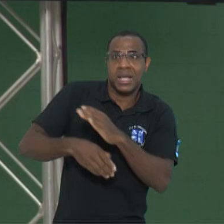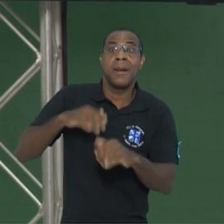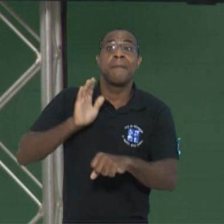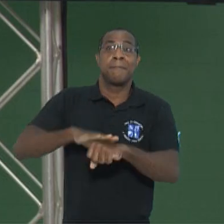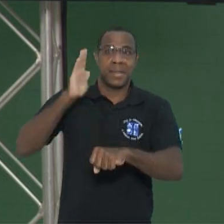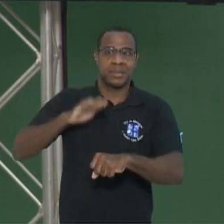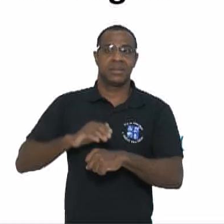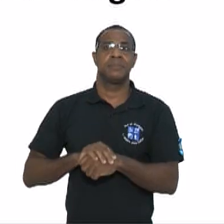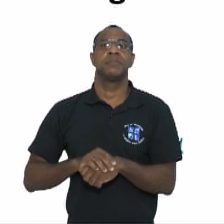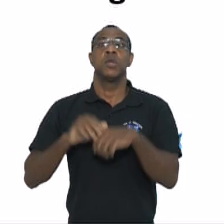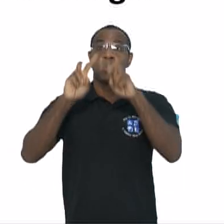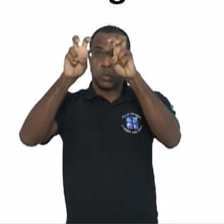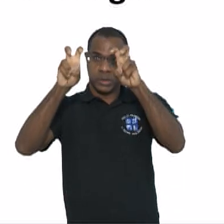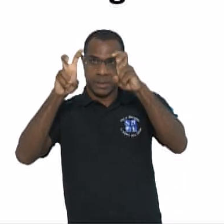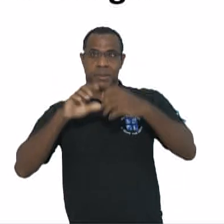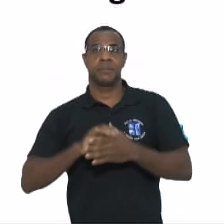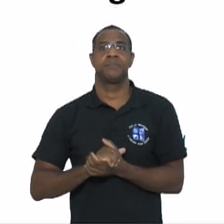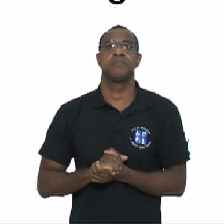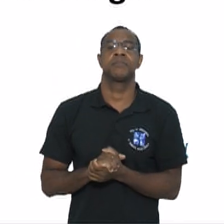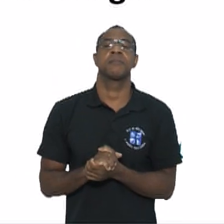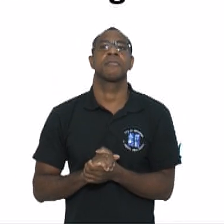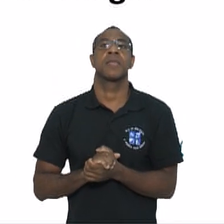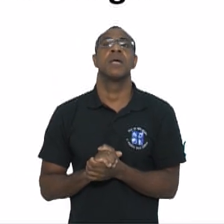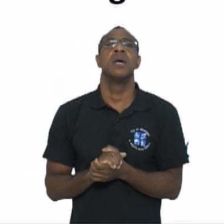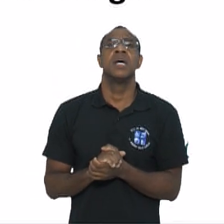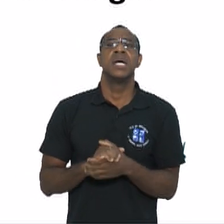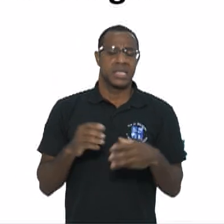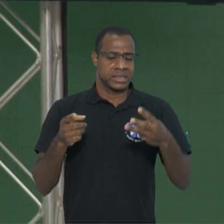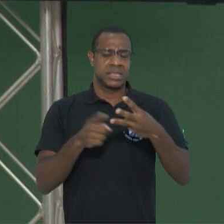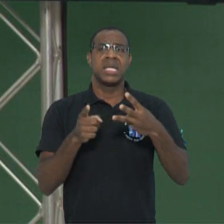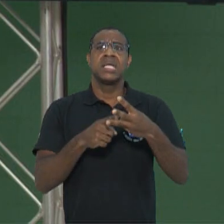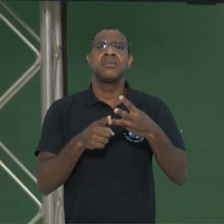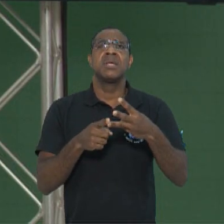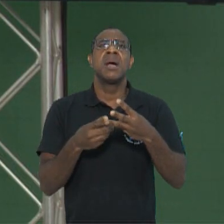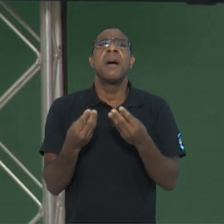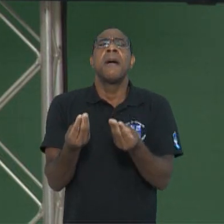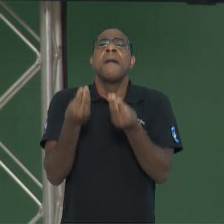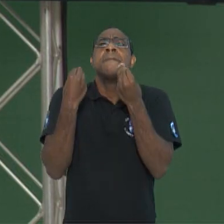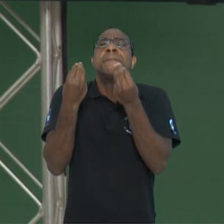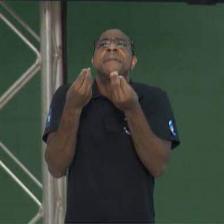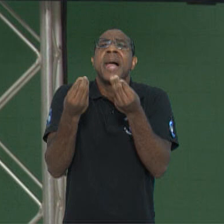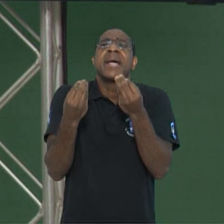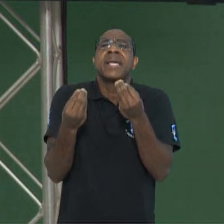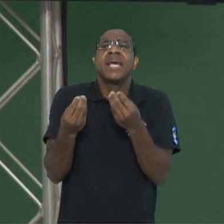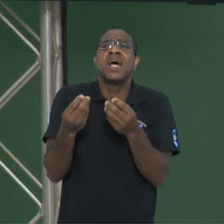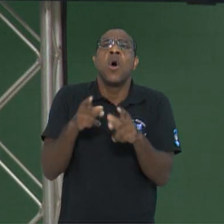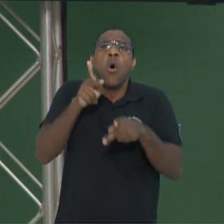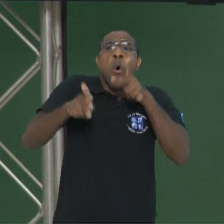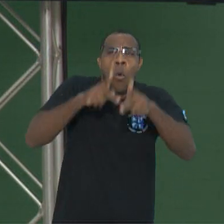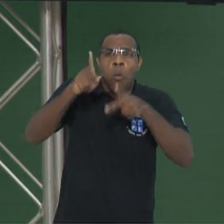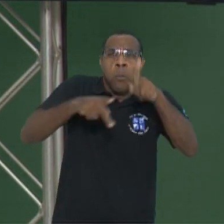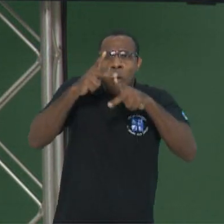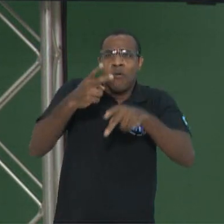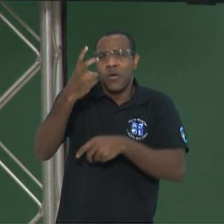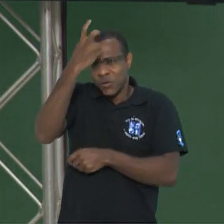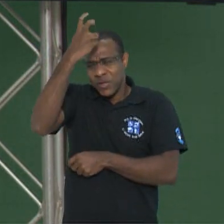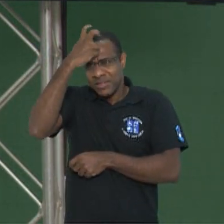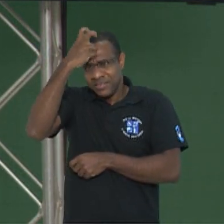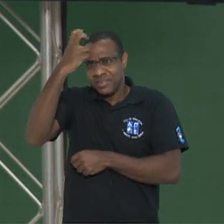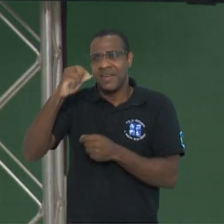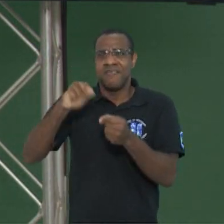assunto. 3. Reconhecer, afinal, para que os egípcios mumificavam as múmias? Reconhecer a função